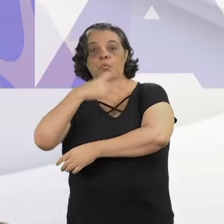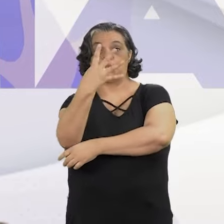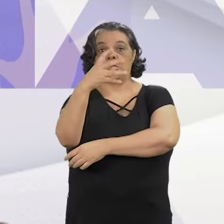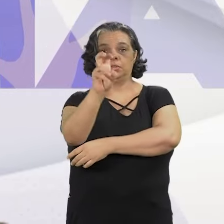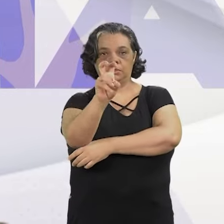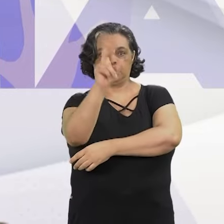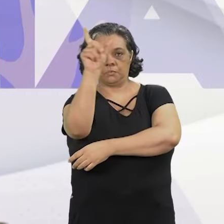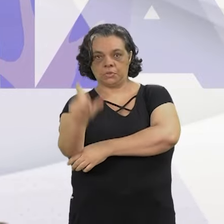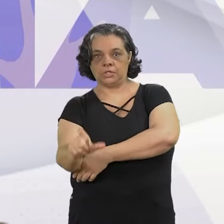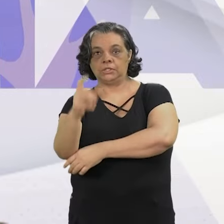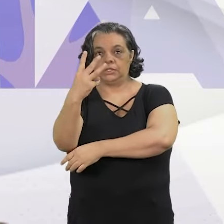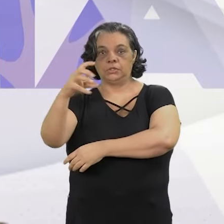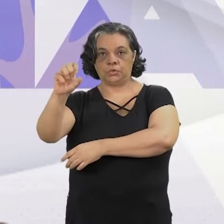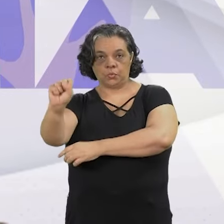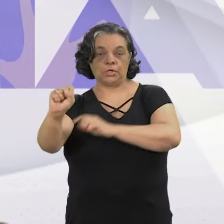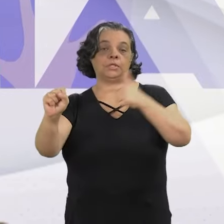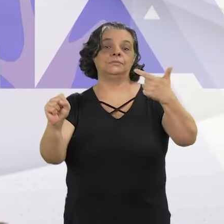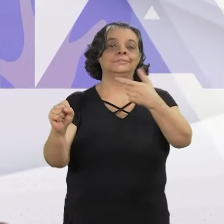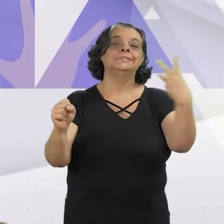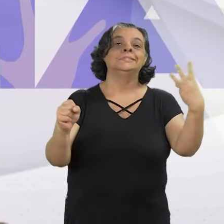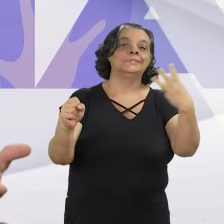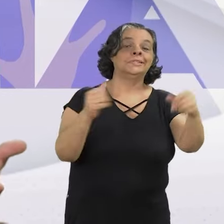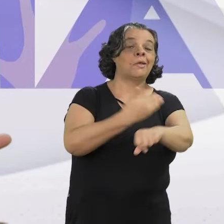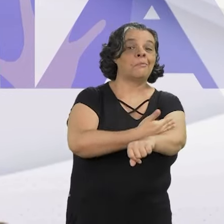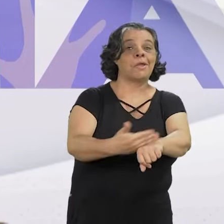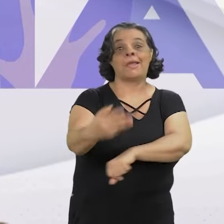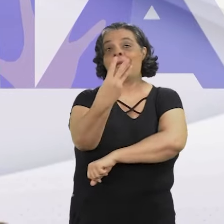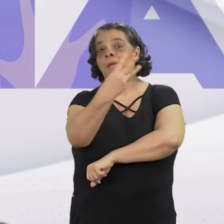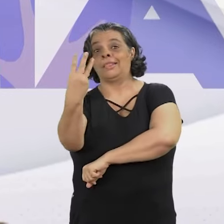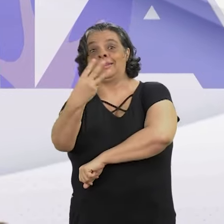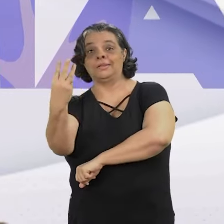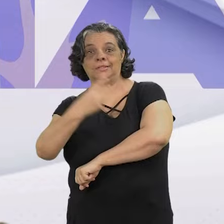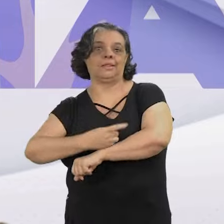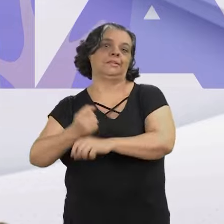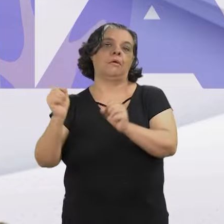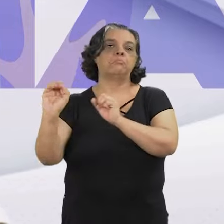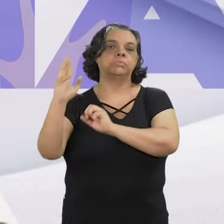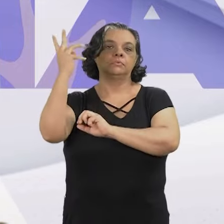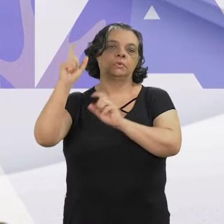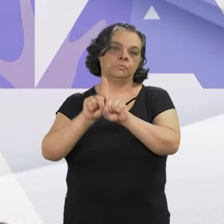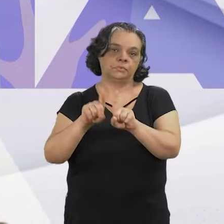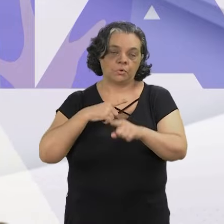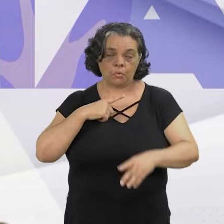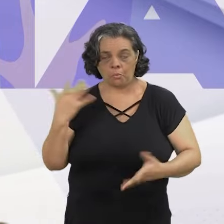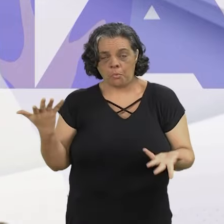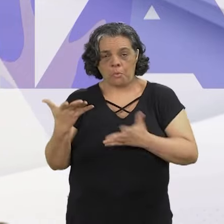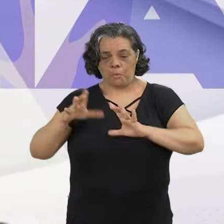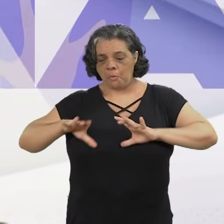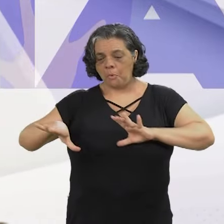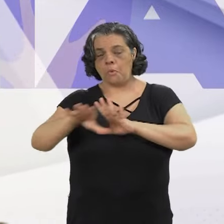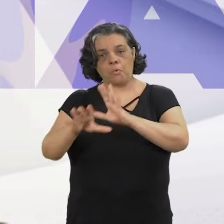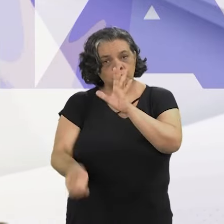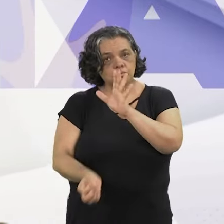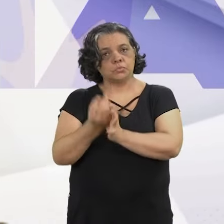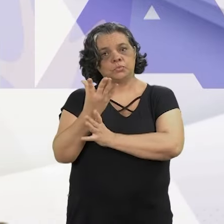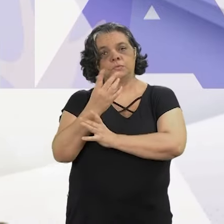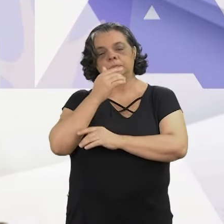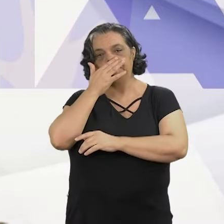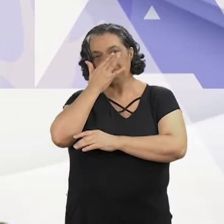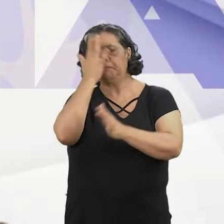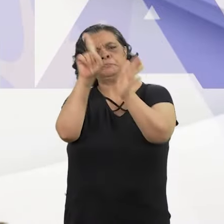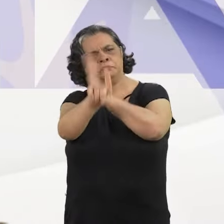dos 45 38 eram homens 33 brancos e 33 milionários nesse cenário surge